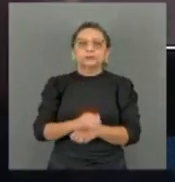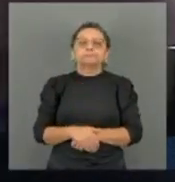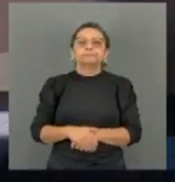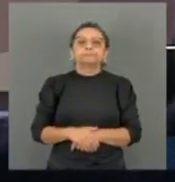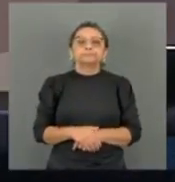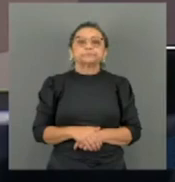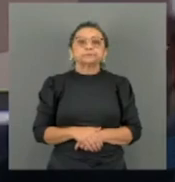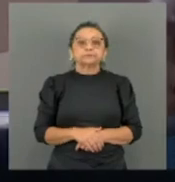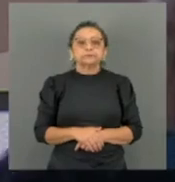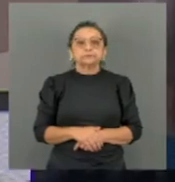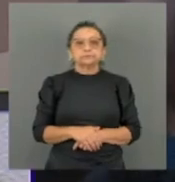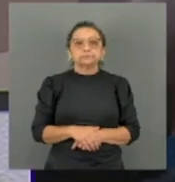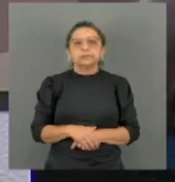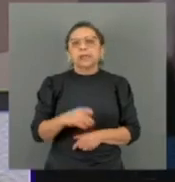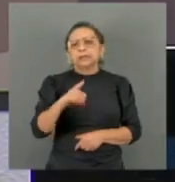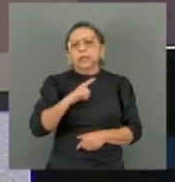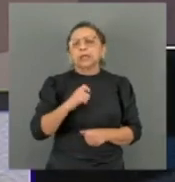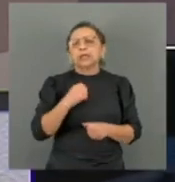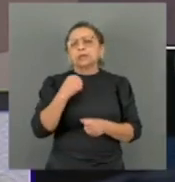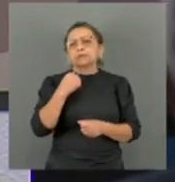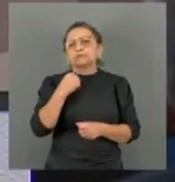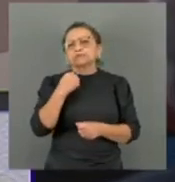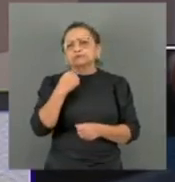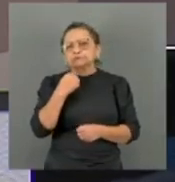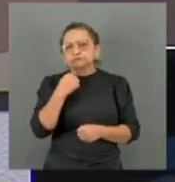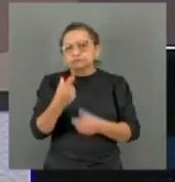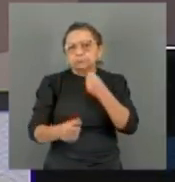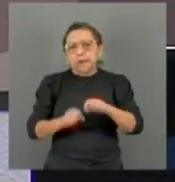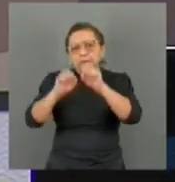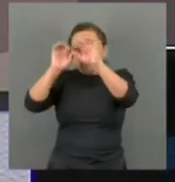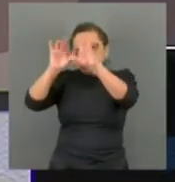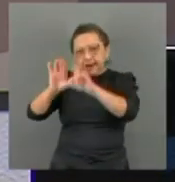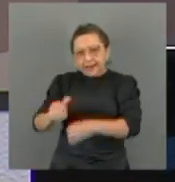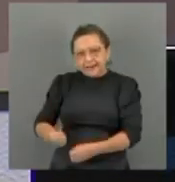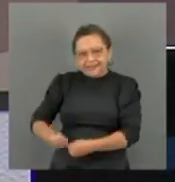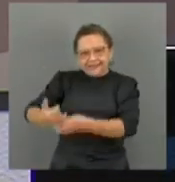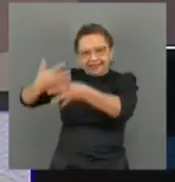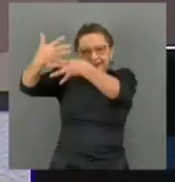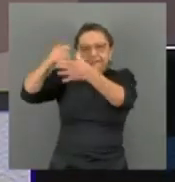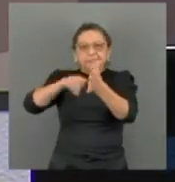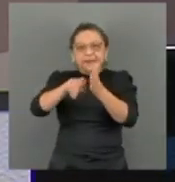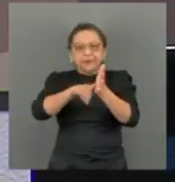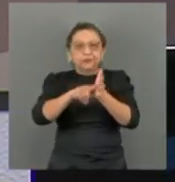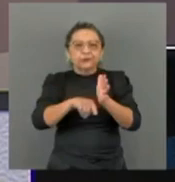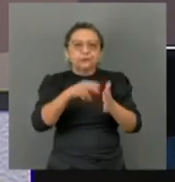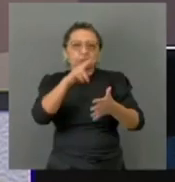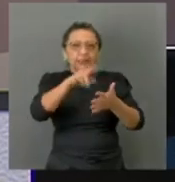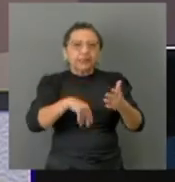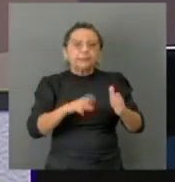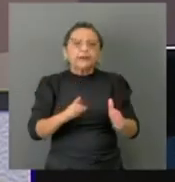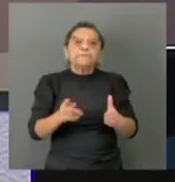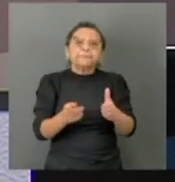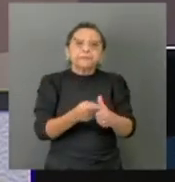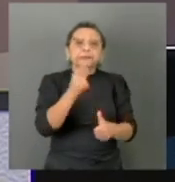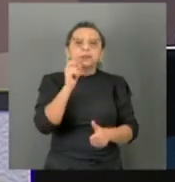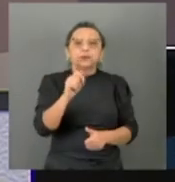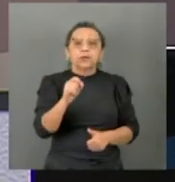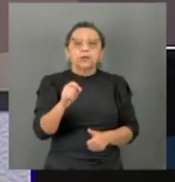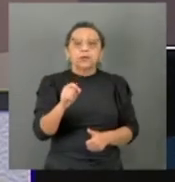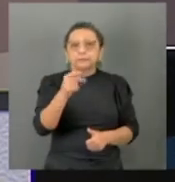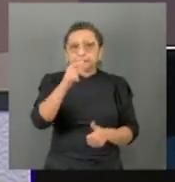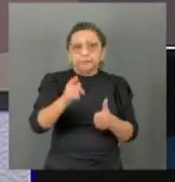que seja cansativo. Ao final farei essas perguntas que estão vindo de internautas, mas o primeiro